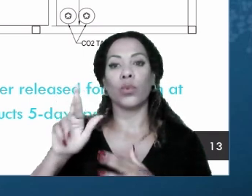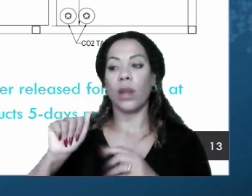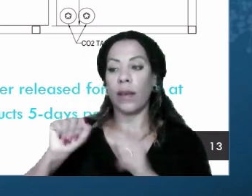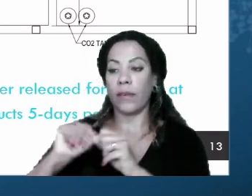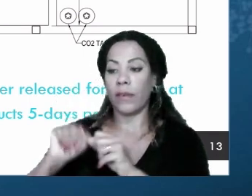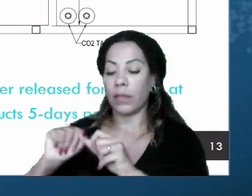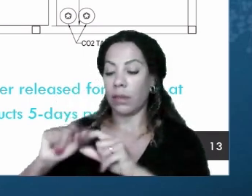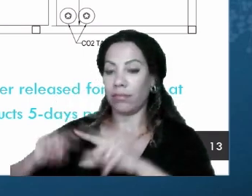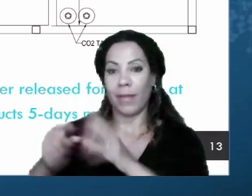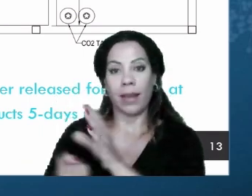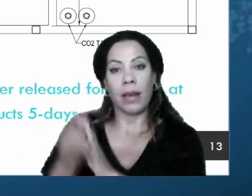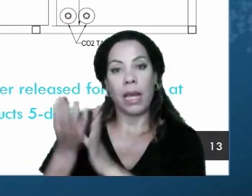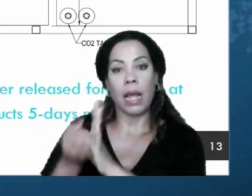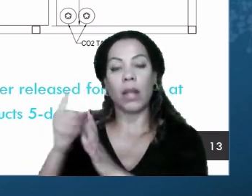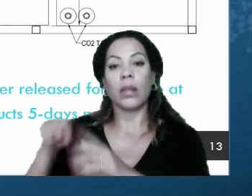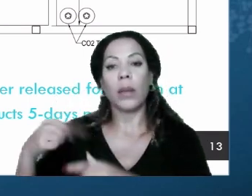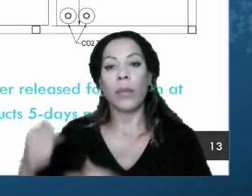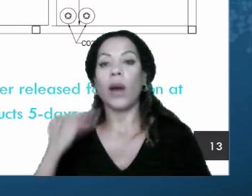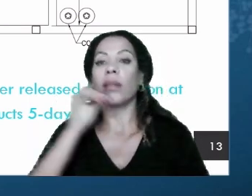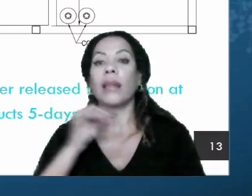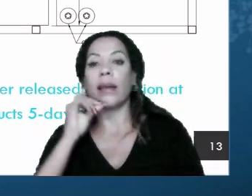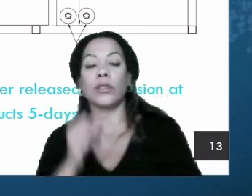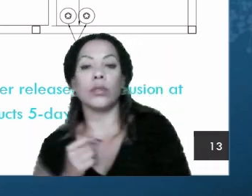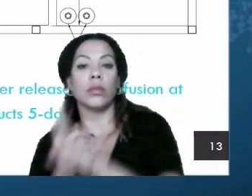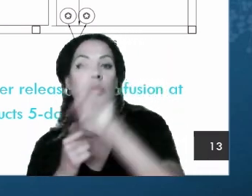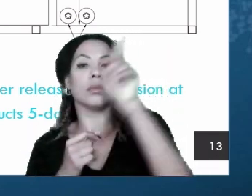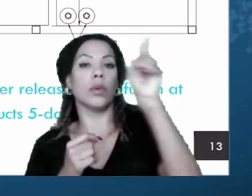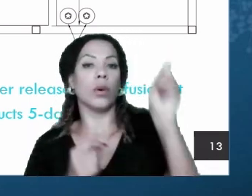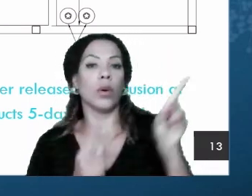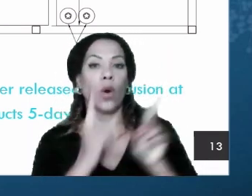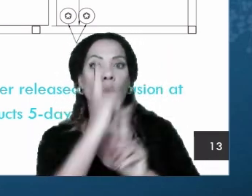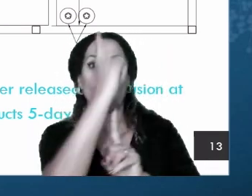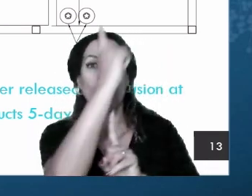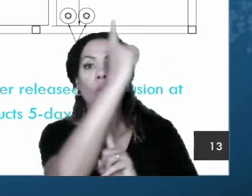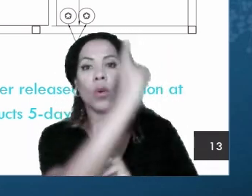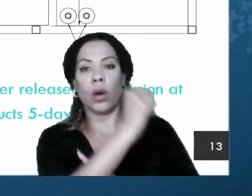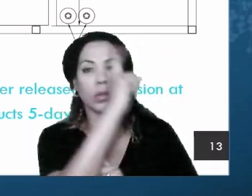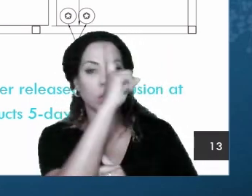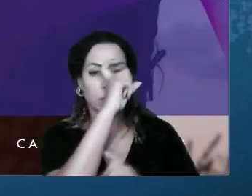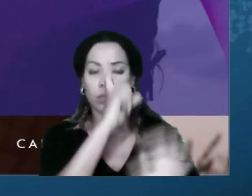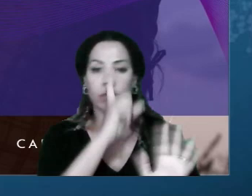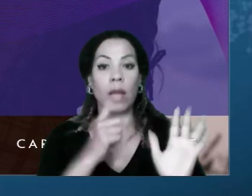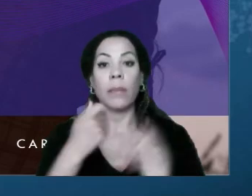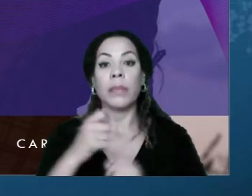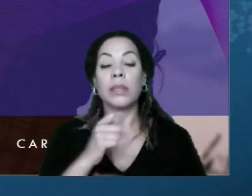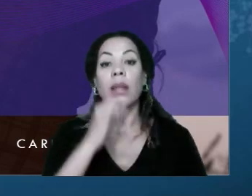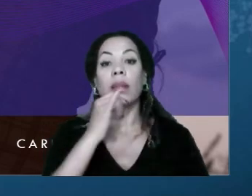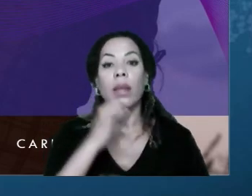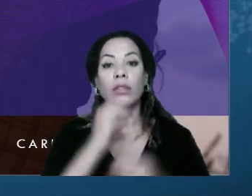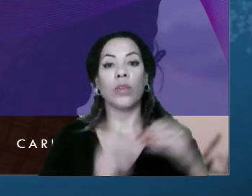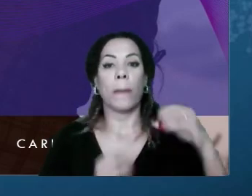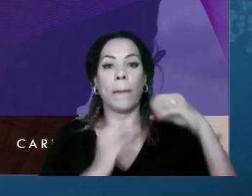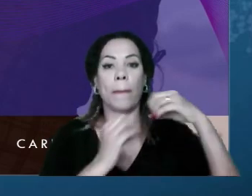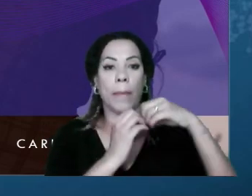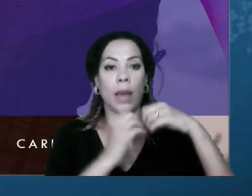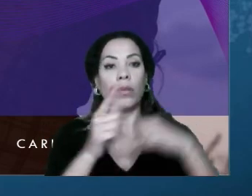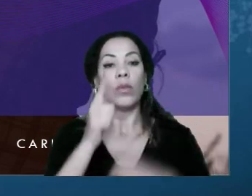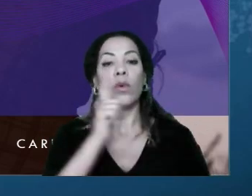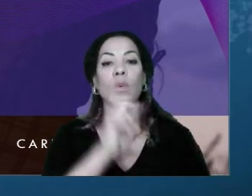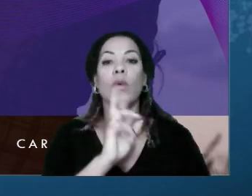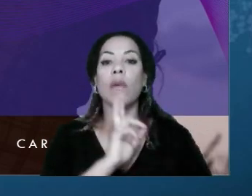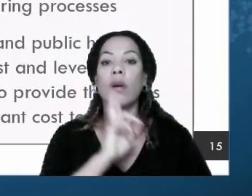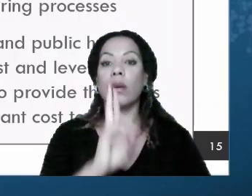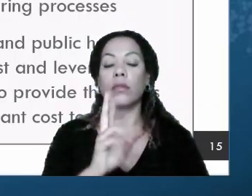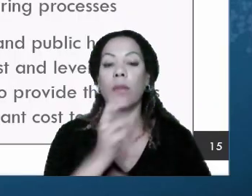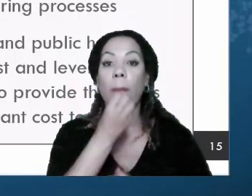depois vai ser testado do outro lado do hospital. Você tem que fazer o teste logo ali para você obter resultados